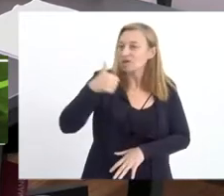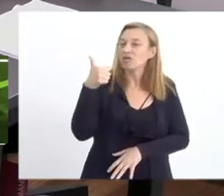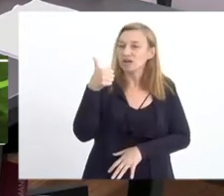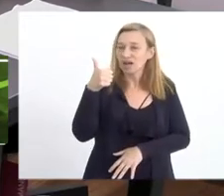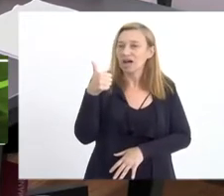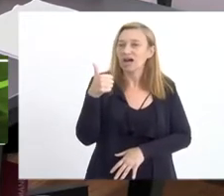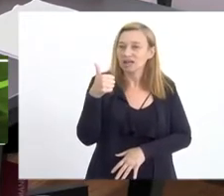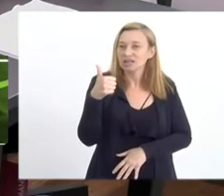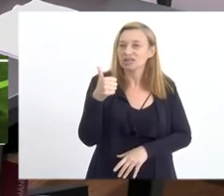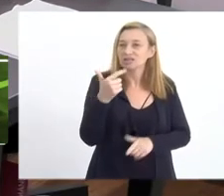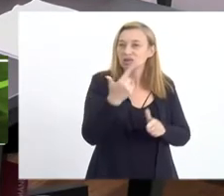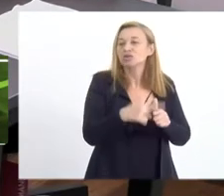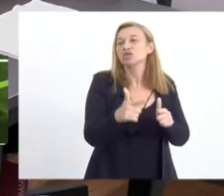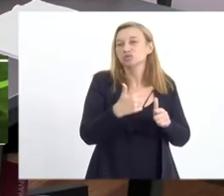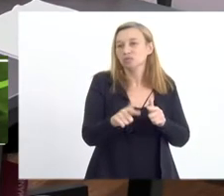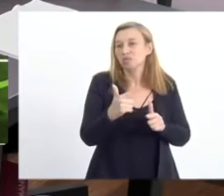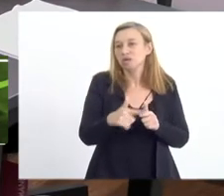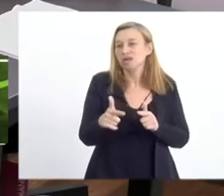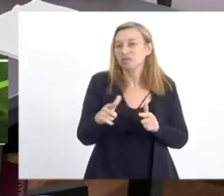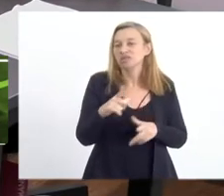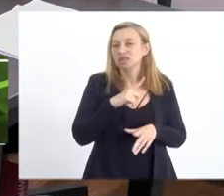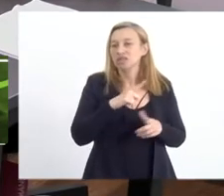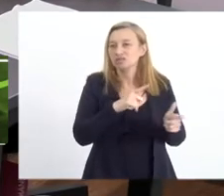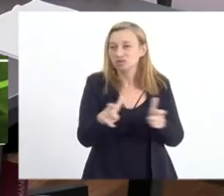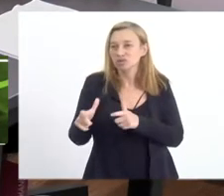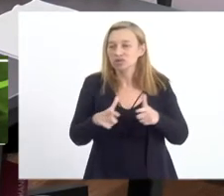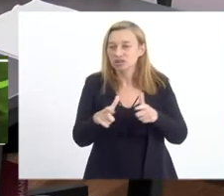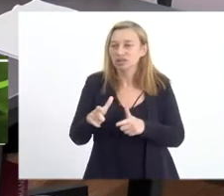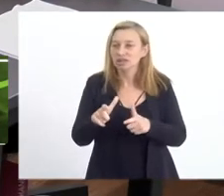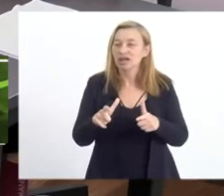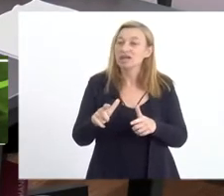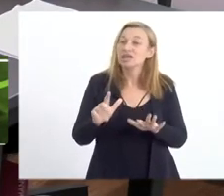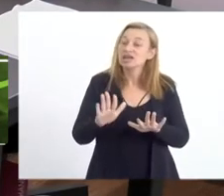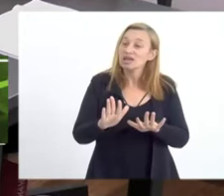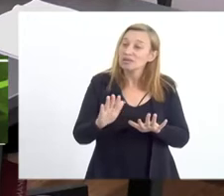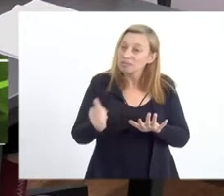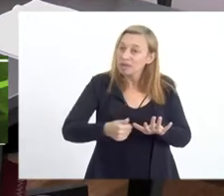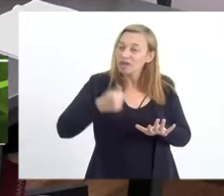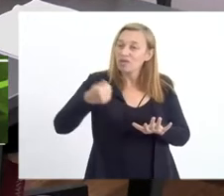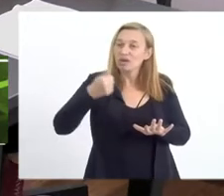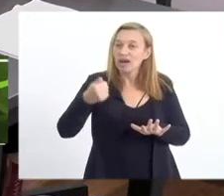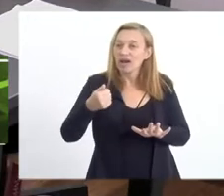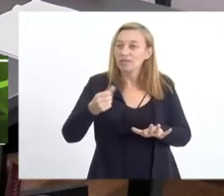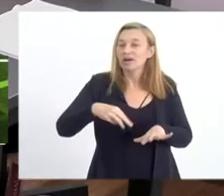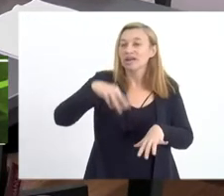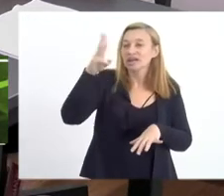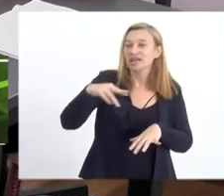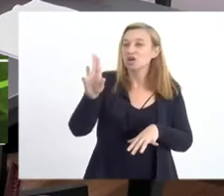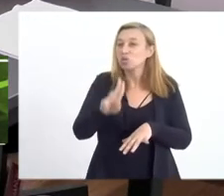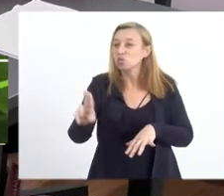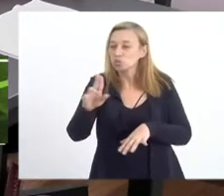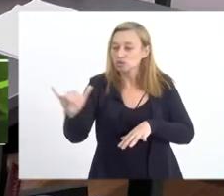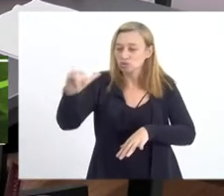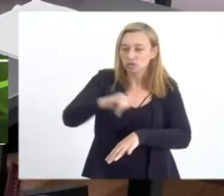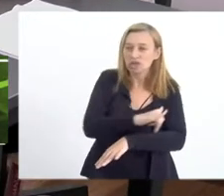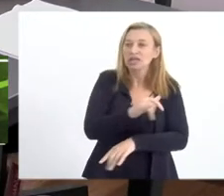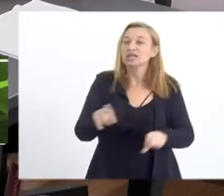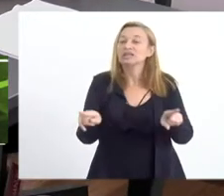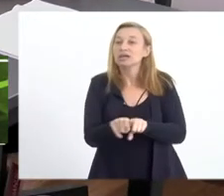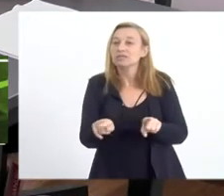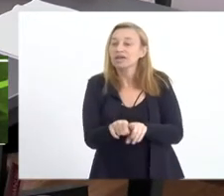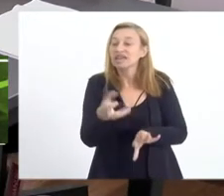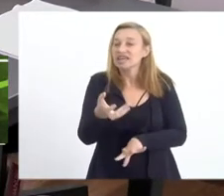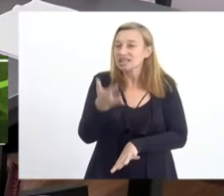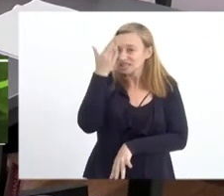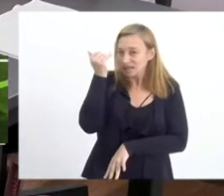as demandas e a melhoria para os nossos usuários dos aeroportos. Queria saber também de